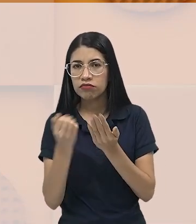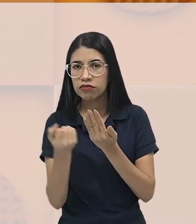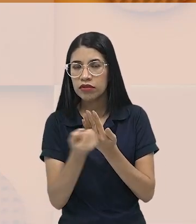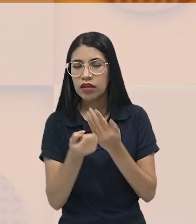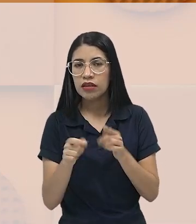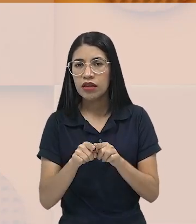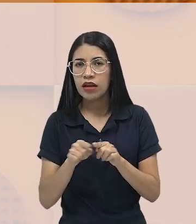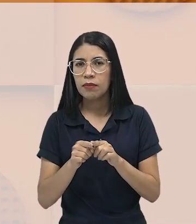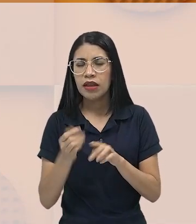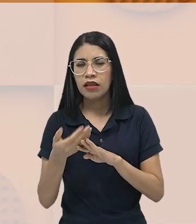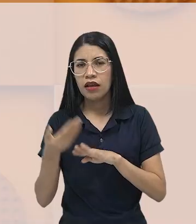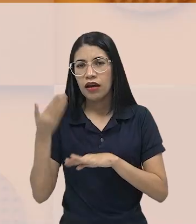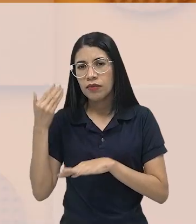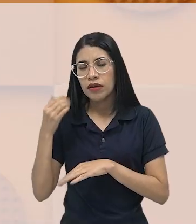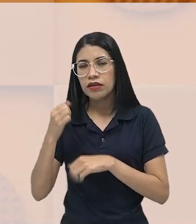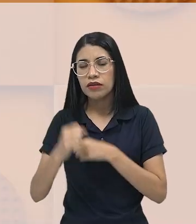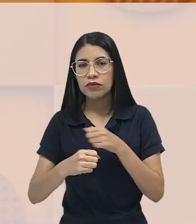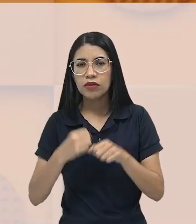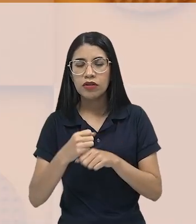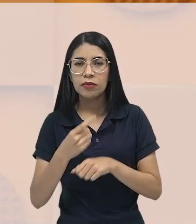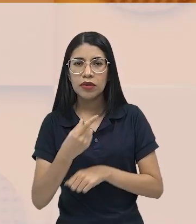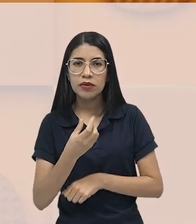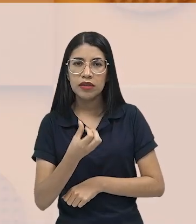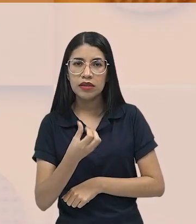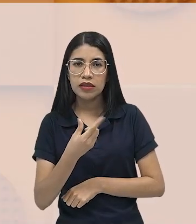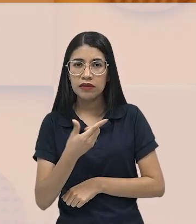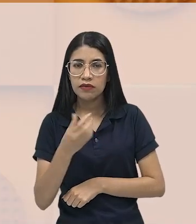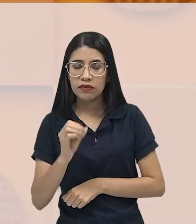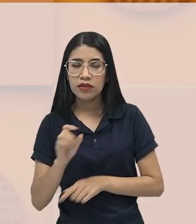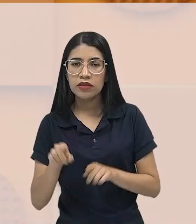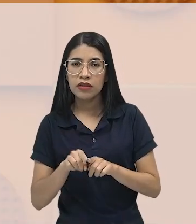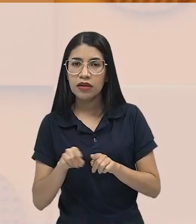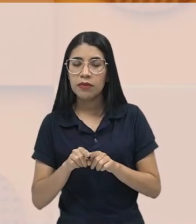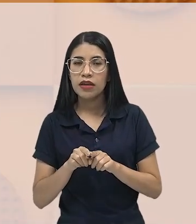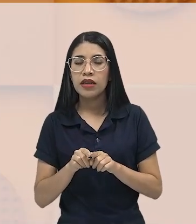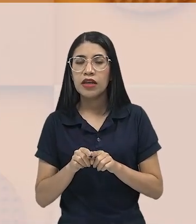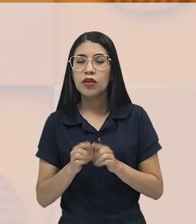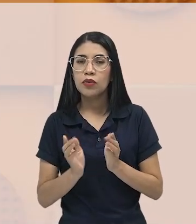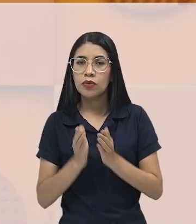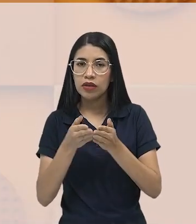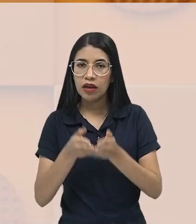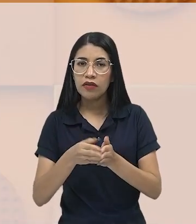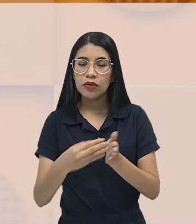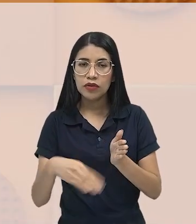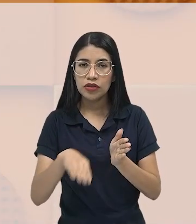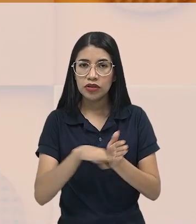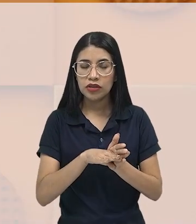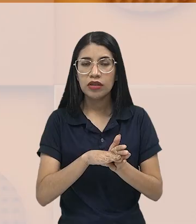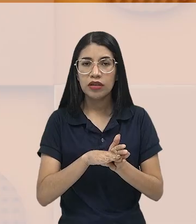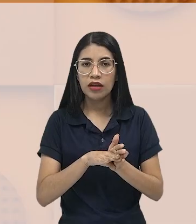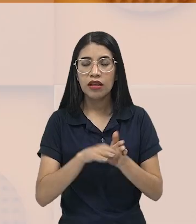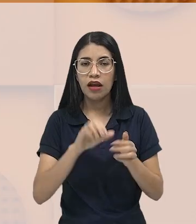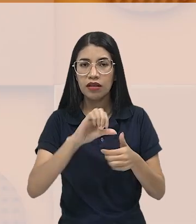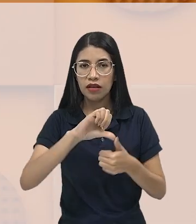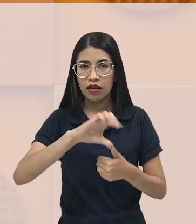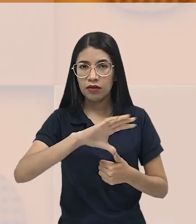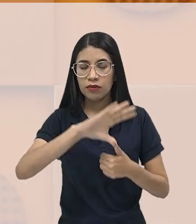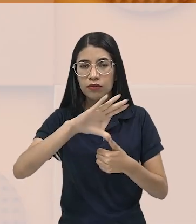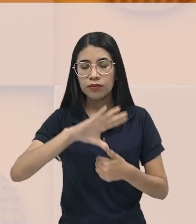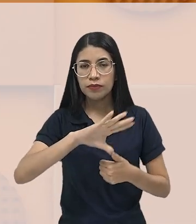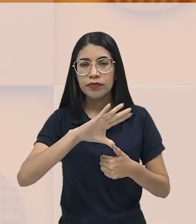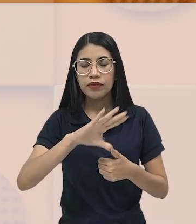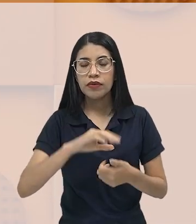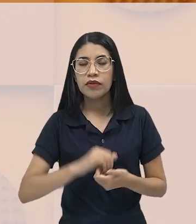de 1620, século 17, tá bem? Que é quando o navio Mayflower chega ali nas 13 colônias